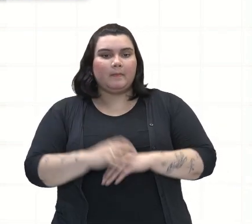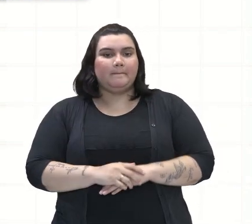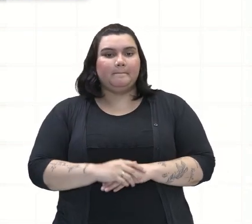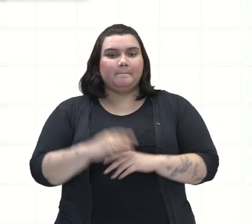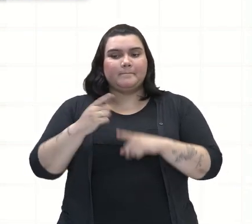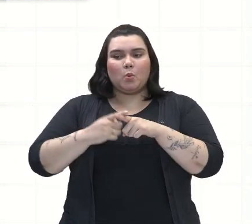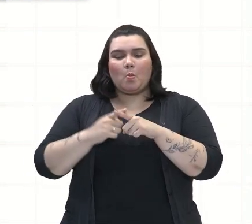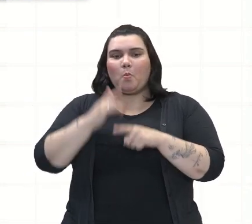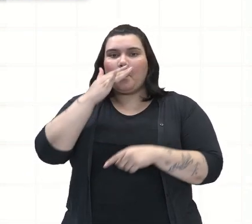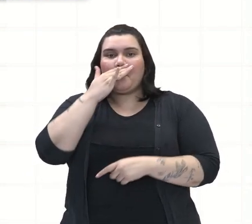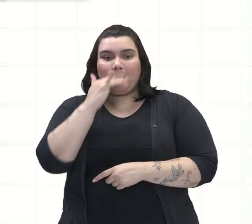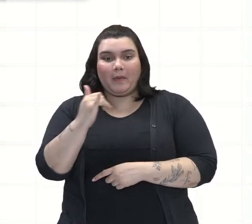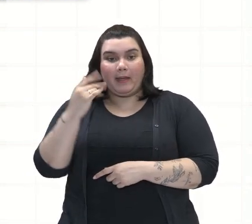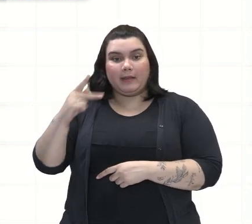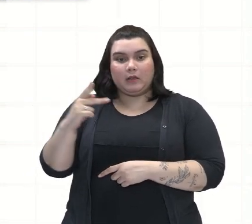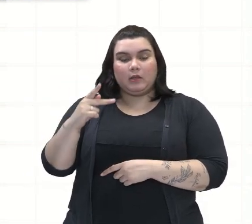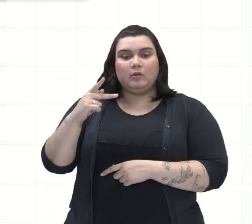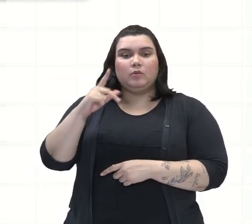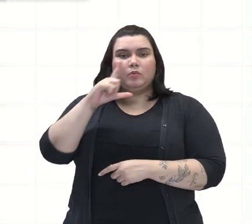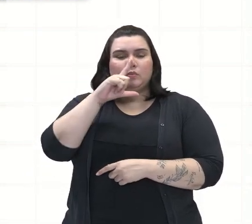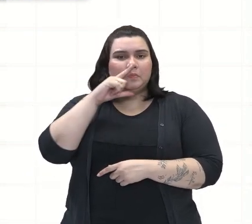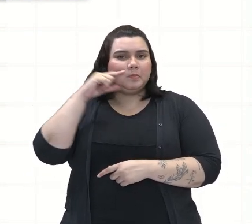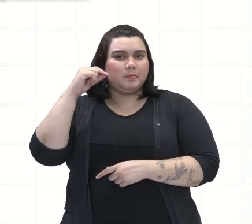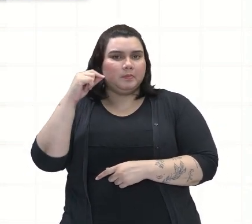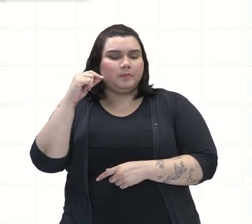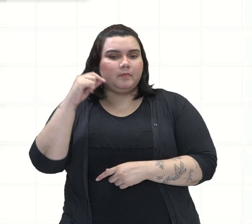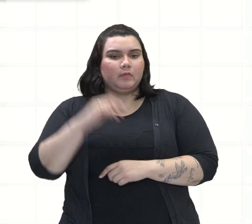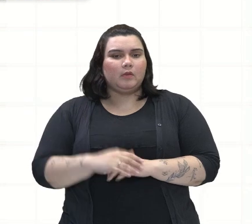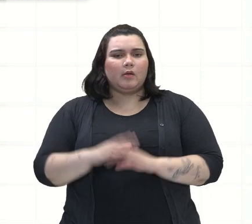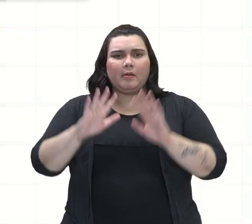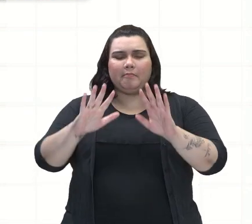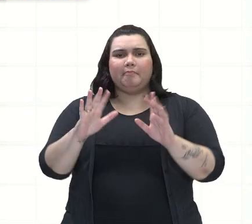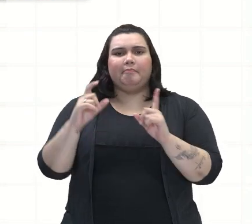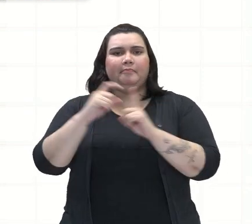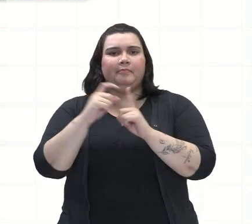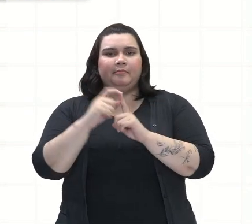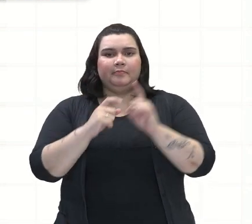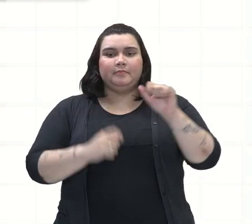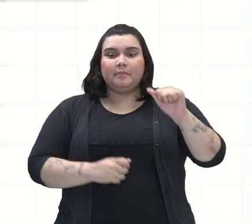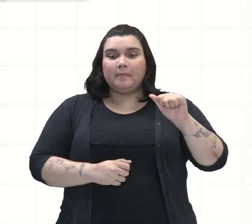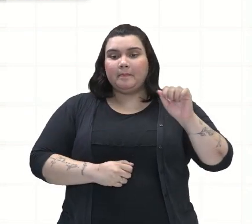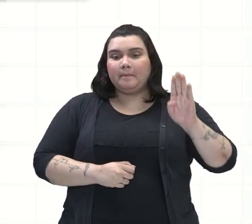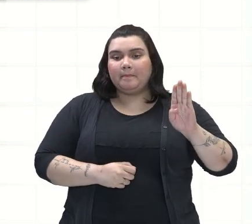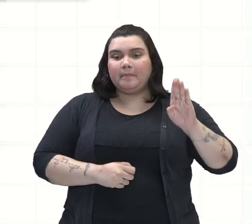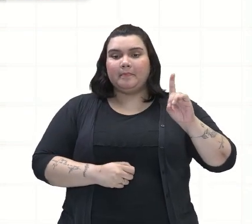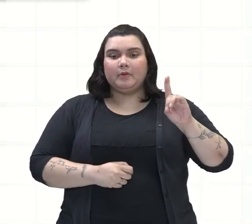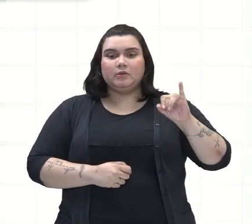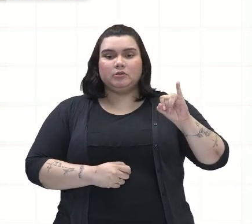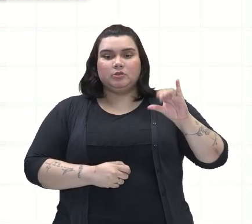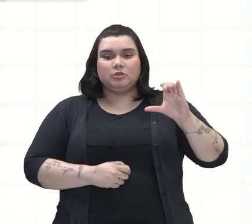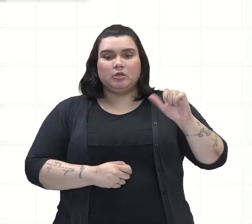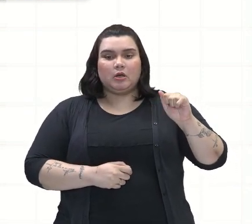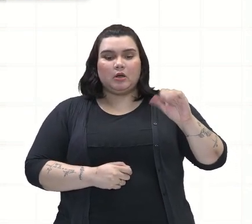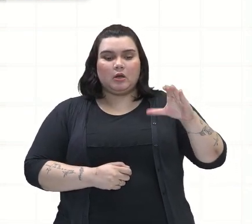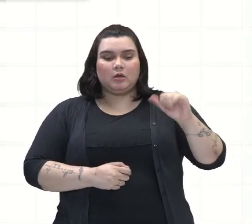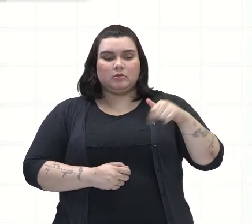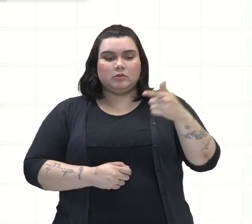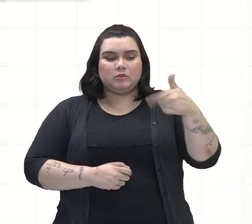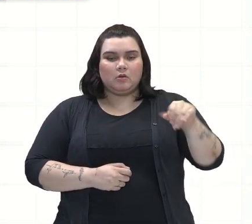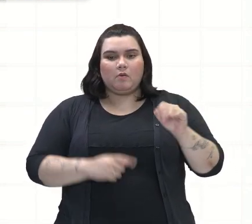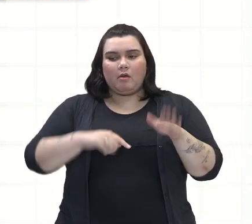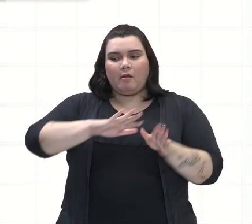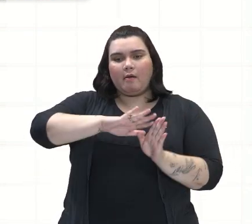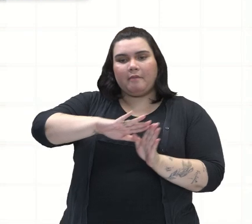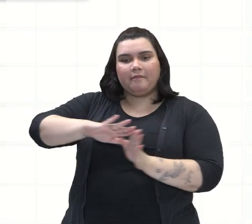a abdicação... Opa, professor, o que é abdicar? É deixar, deixar de lado.